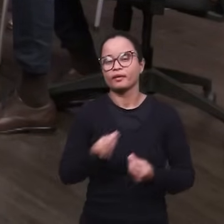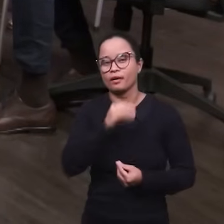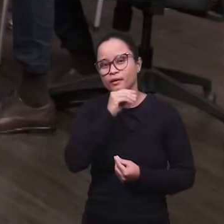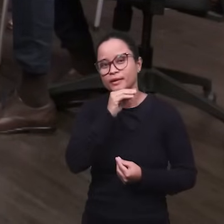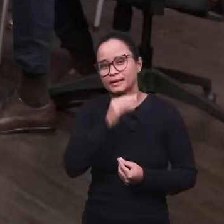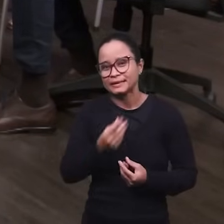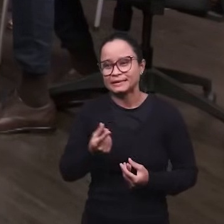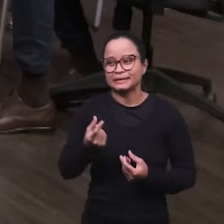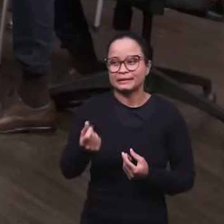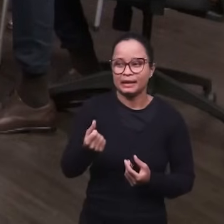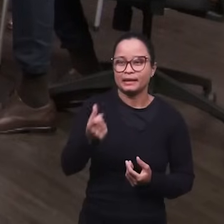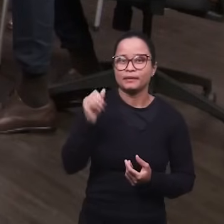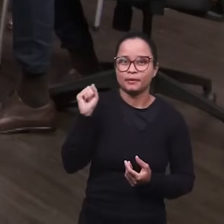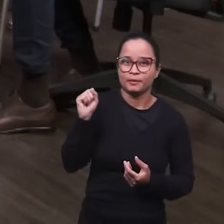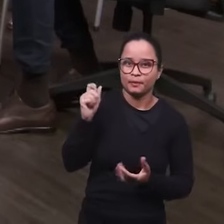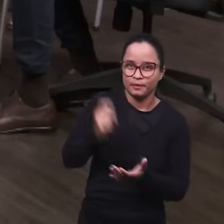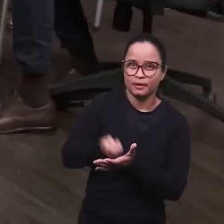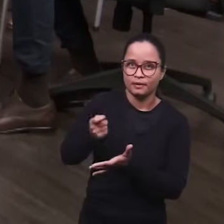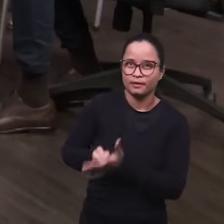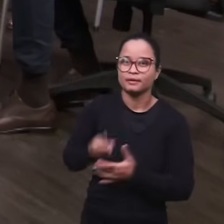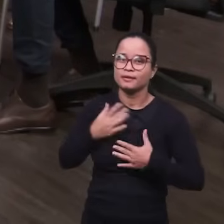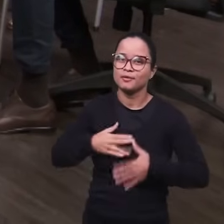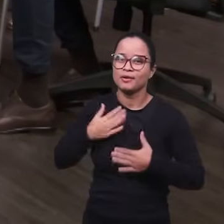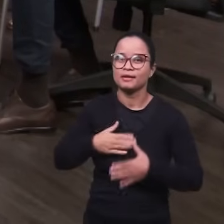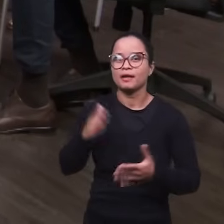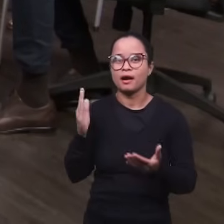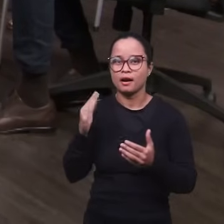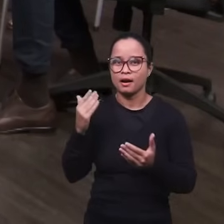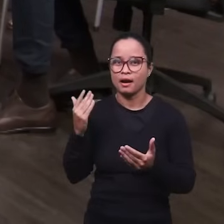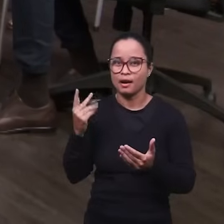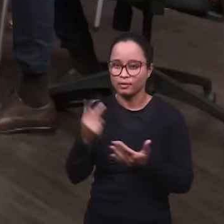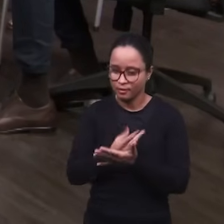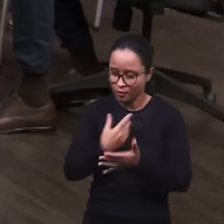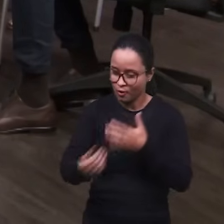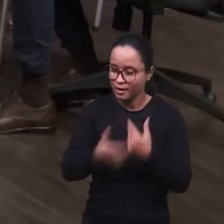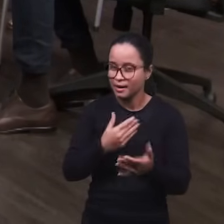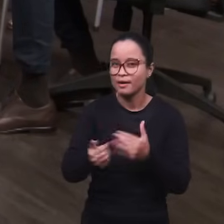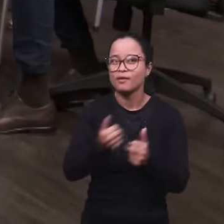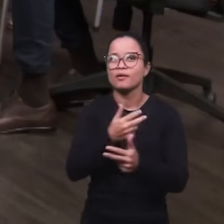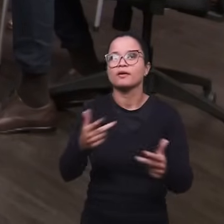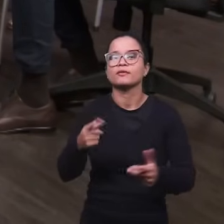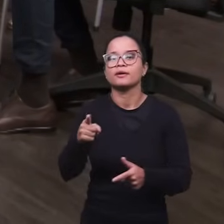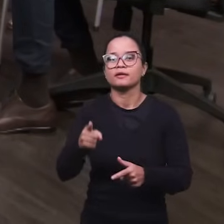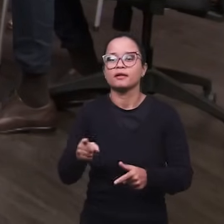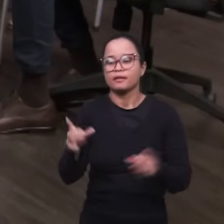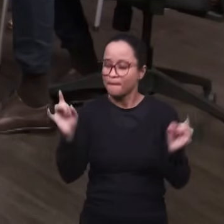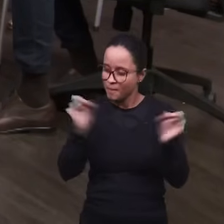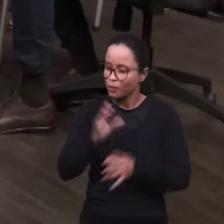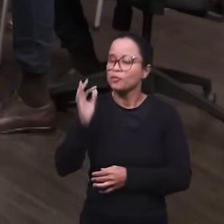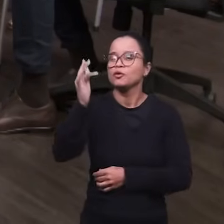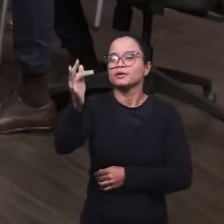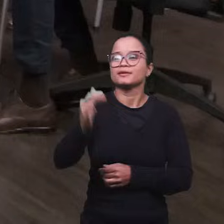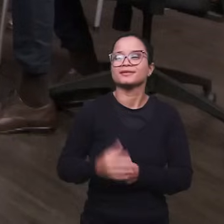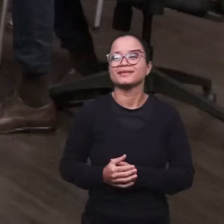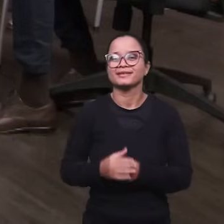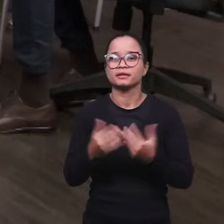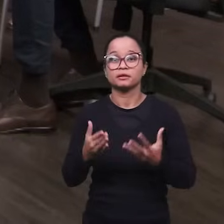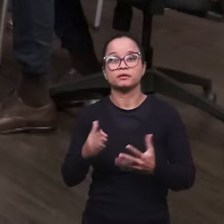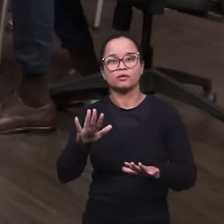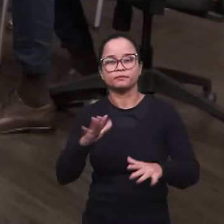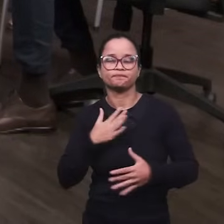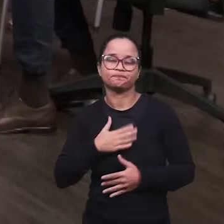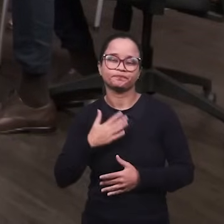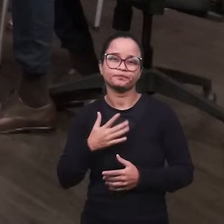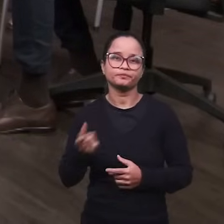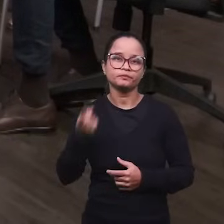para a Previdência. Então a Aline tá tranquila aqui no nosso meio. Se acontecer qualquer coisa, não vai acontecer, tá, Aline? Mas pelo menos você tá preparado para o futuro. Mas vamos lá, de repente você